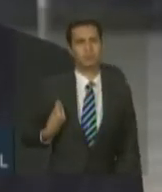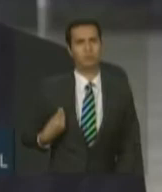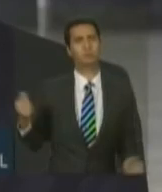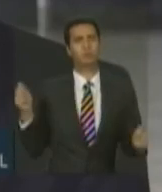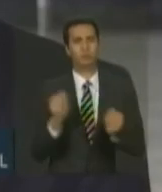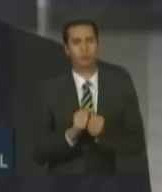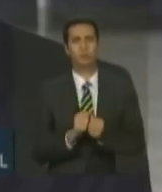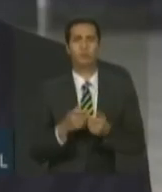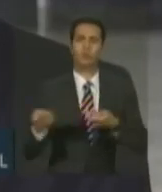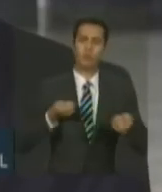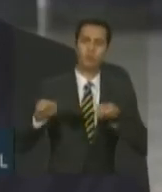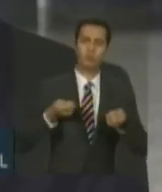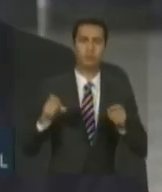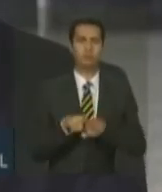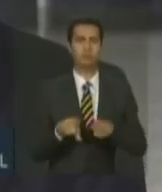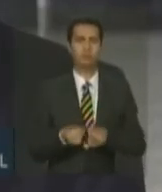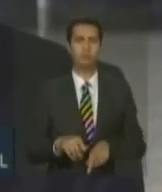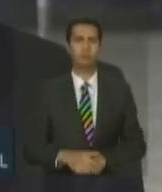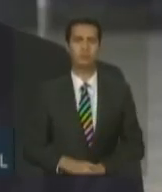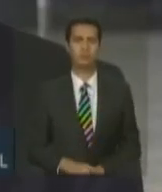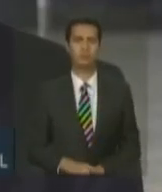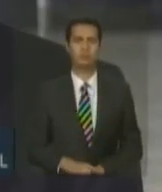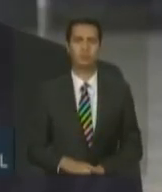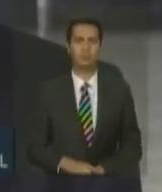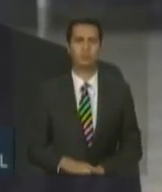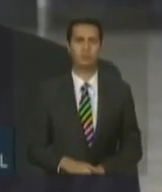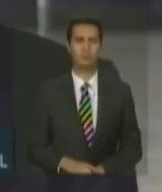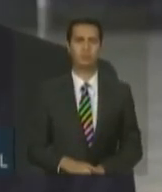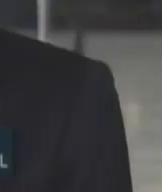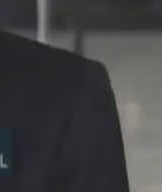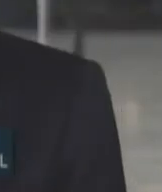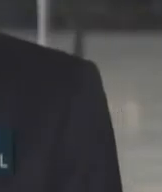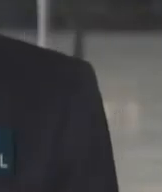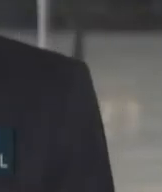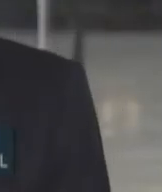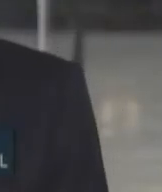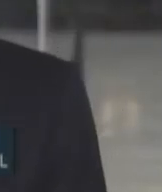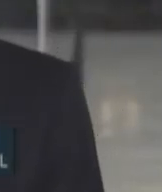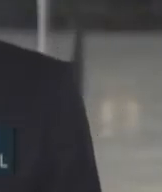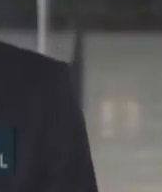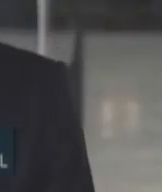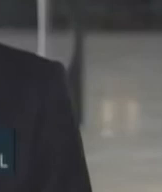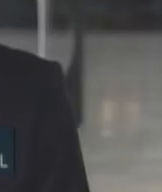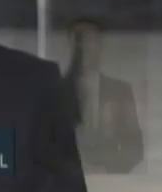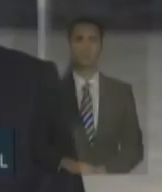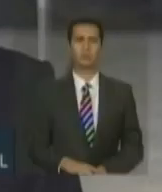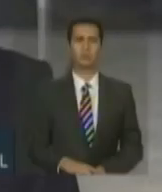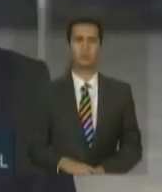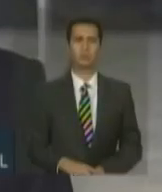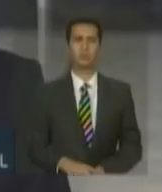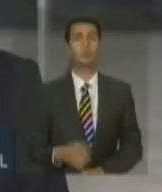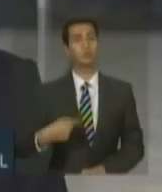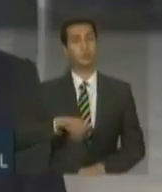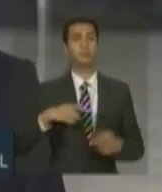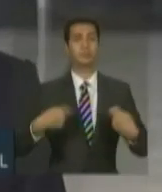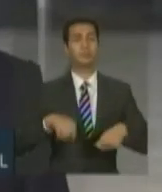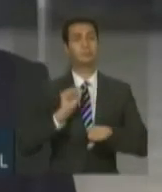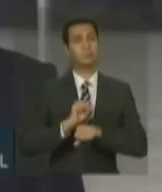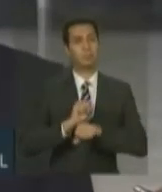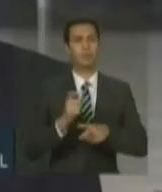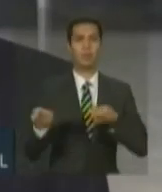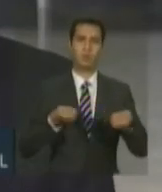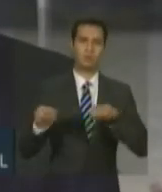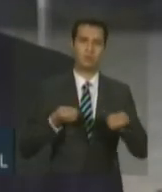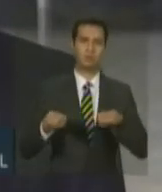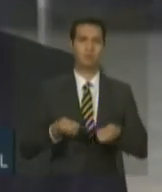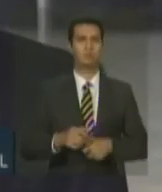negociações. Ficaria em torno de 12 a 15 bilhões, mais ou menos? Não, eu não estou dizendo que são alguns bilhões de dólares. Vamos aguardar a conclusão das negociações.